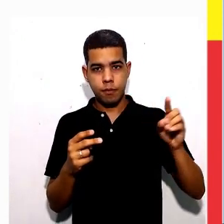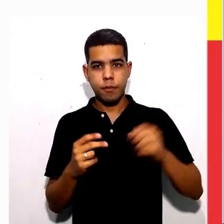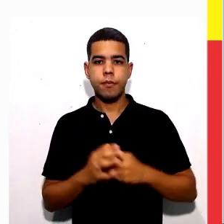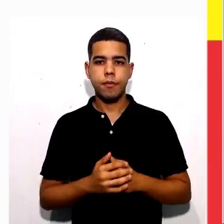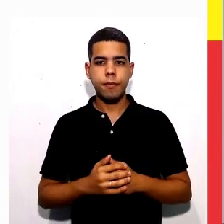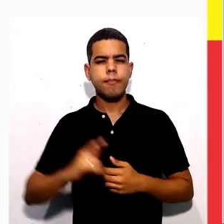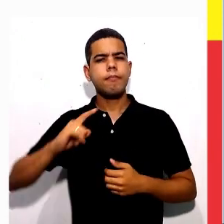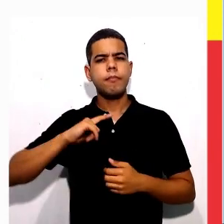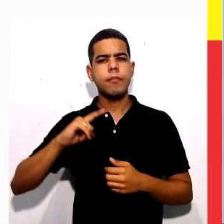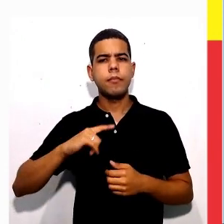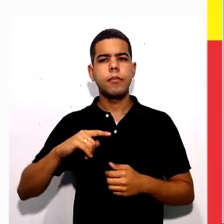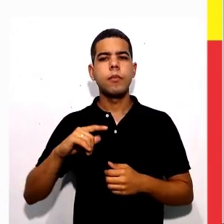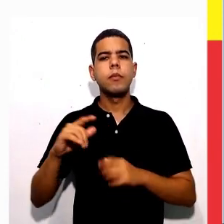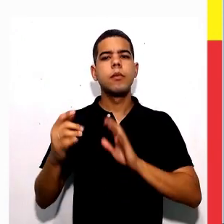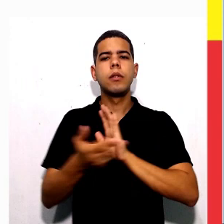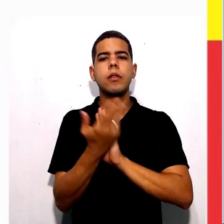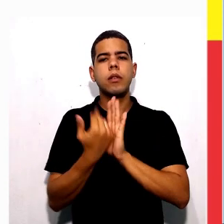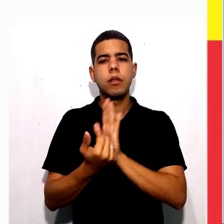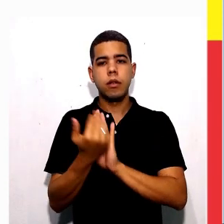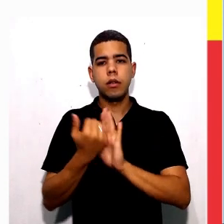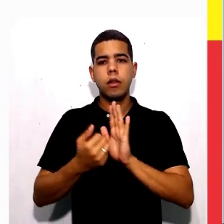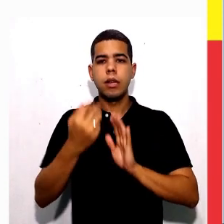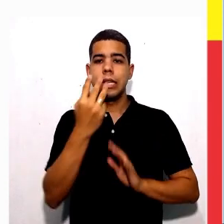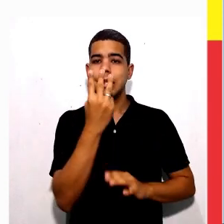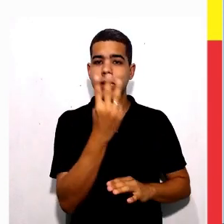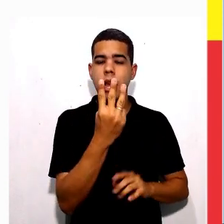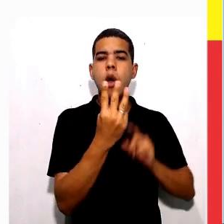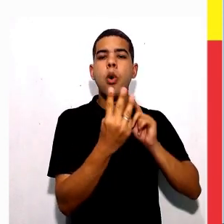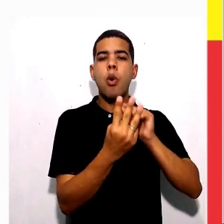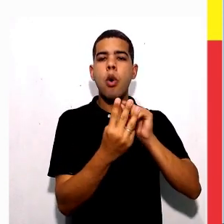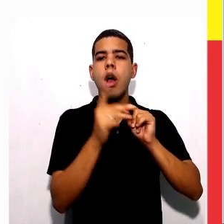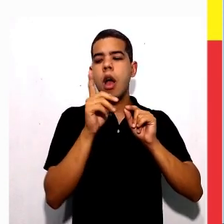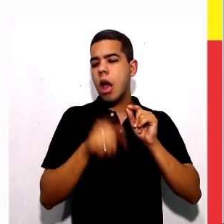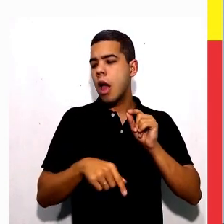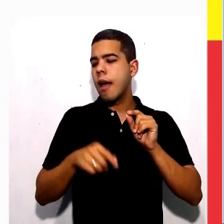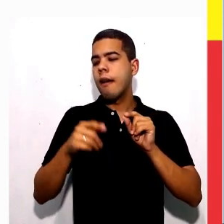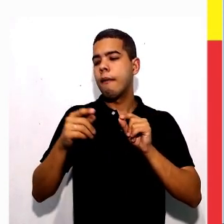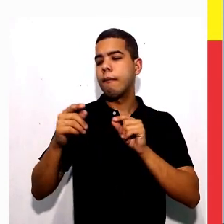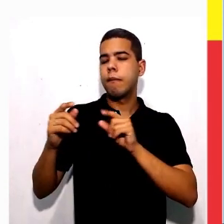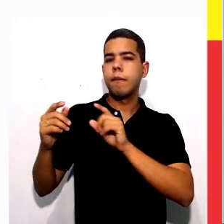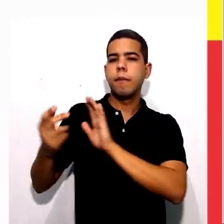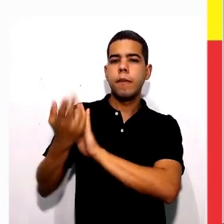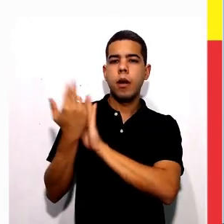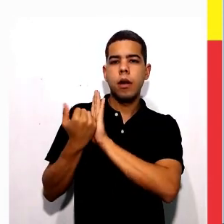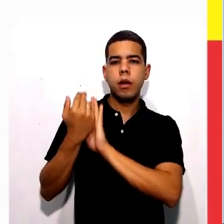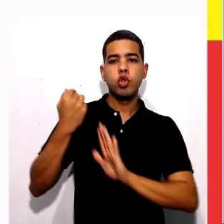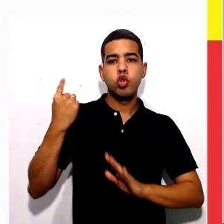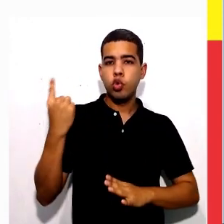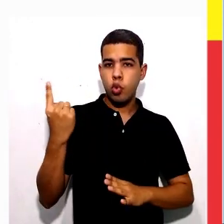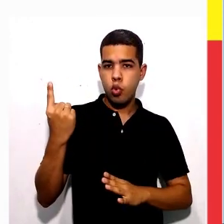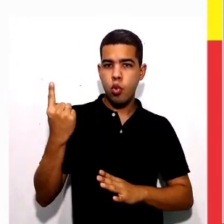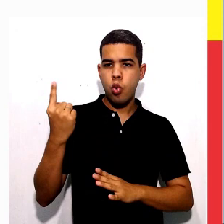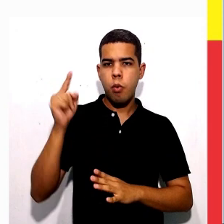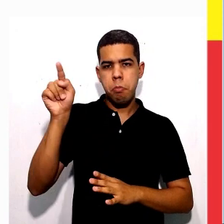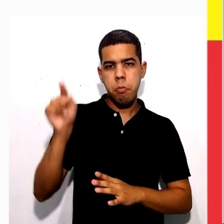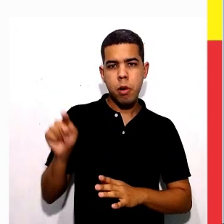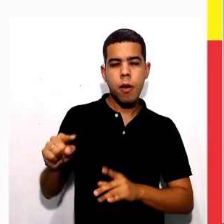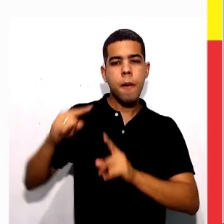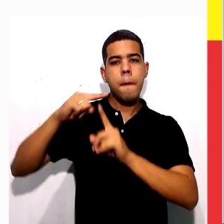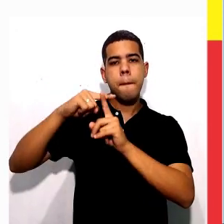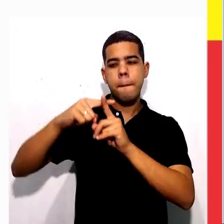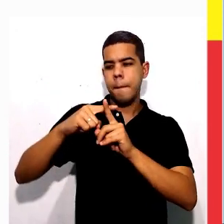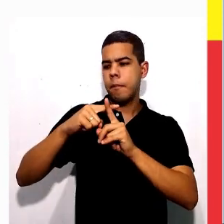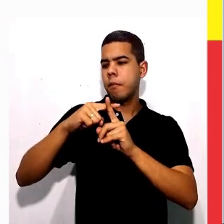figura 3, é a figura 1 mais 2 vezes a razão. E a figura 4, veja que é a figura 1